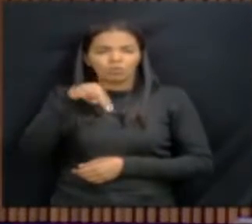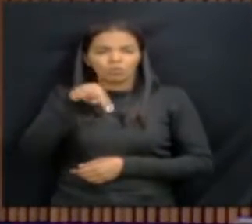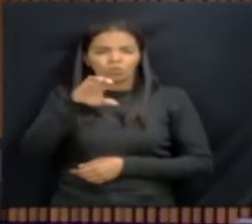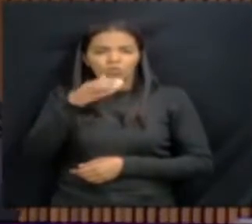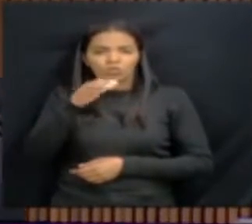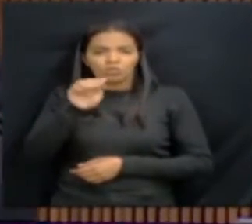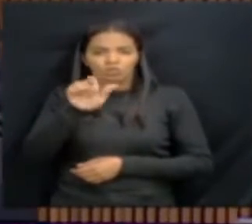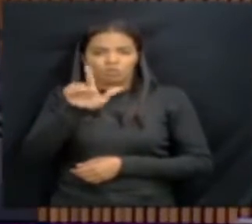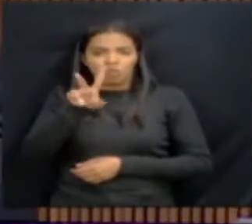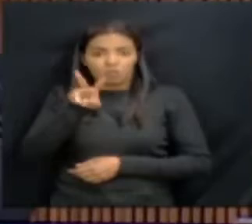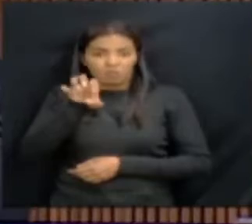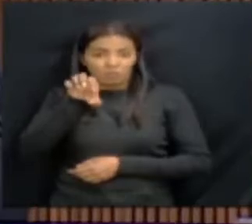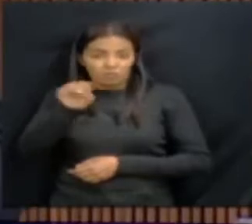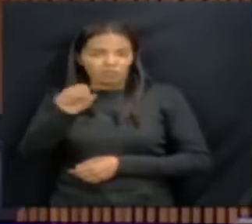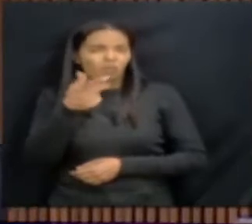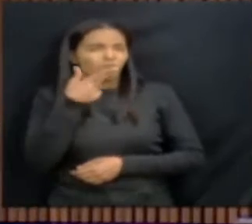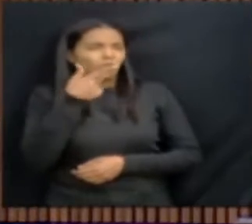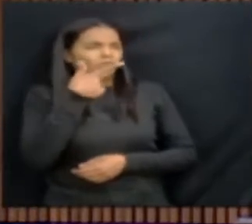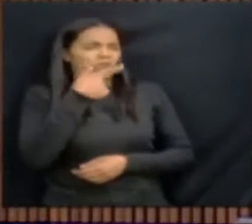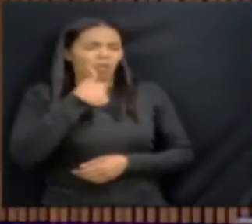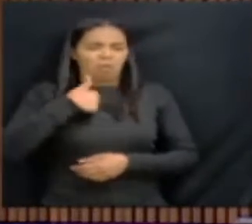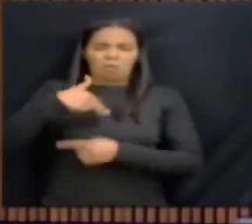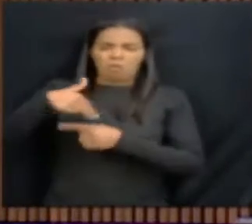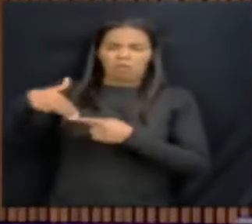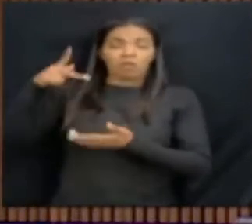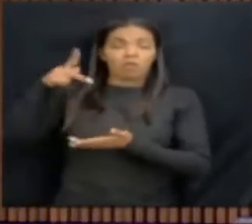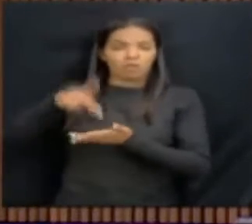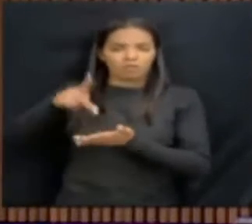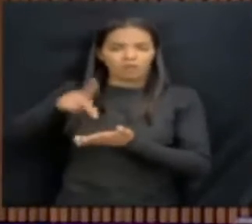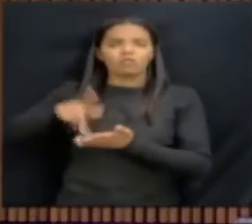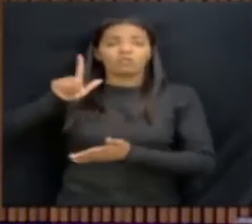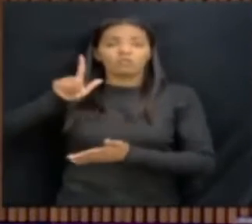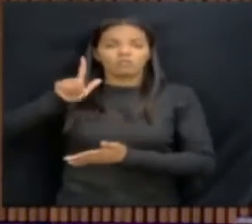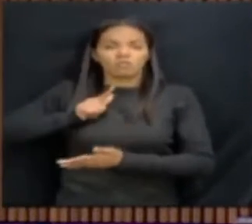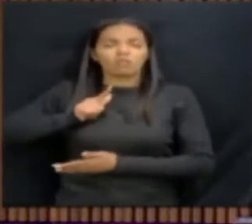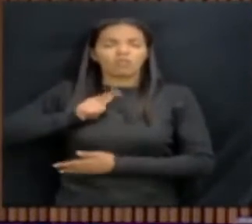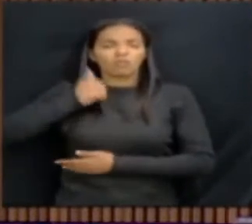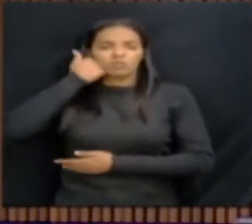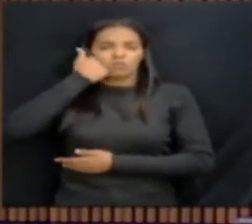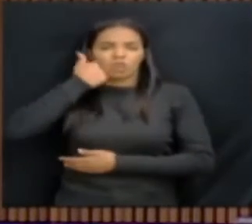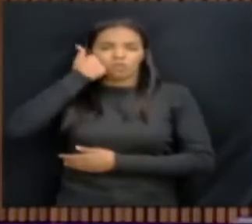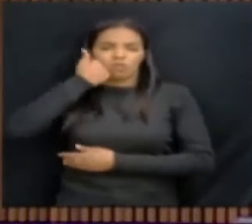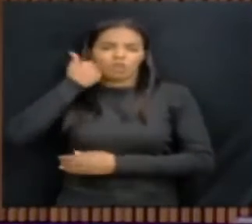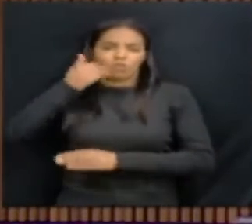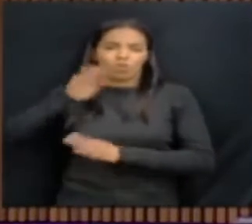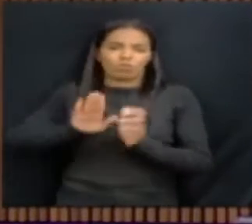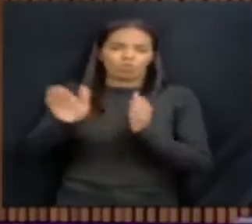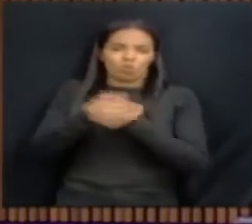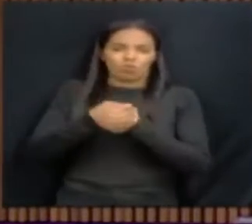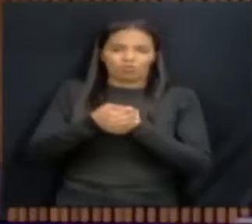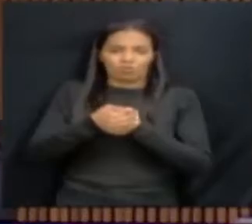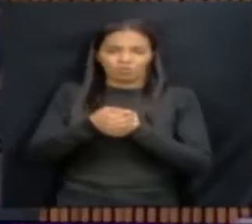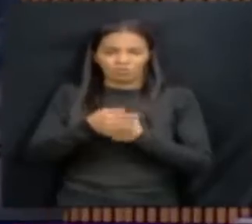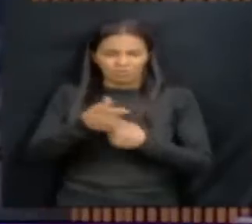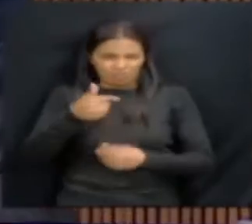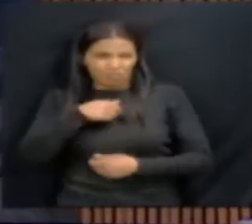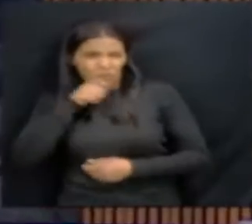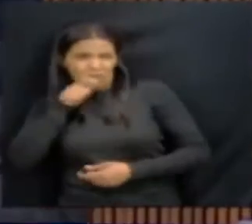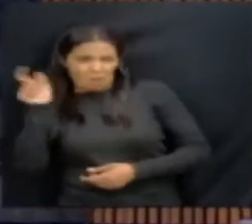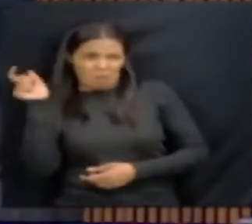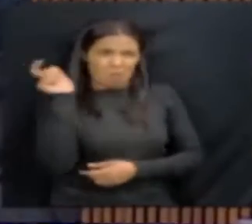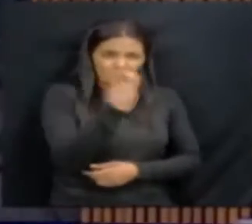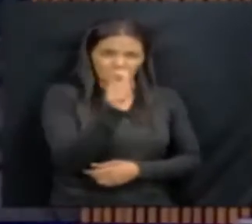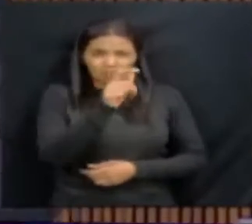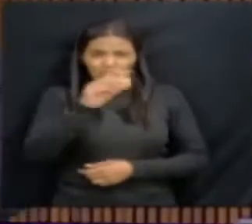um grande canalha. E eu quero aqui não chamar o presidente desse nome. Não é isso. Muito pelo contrário, eu